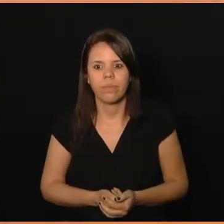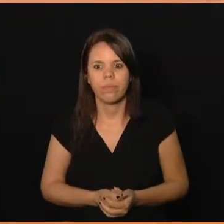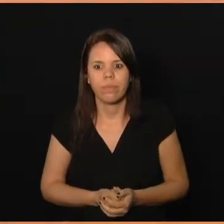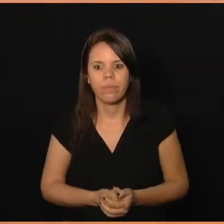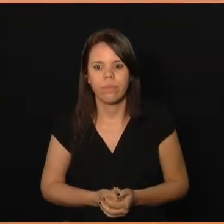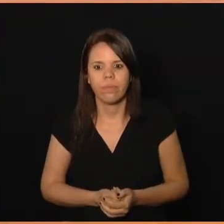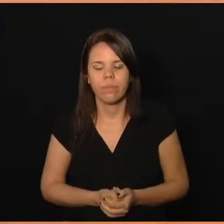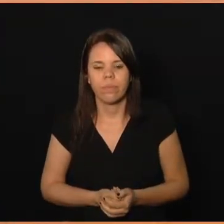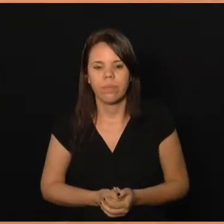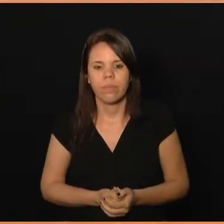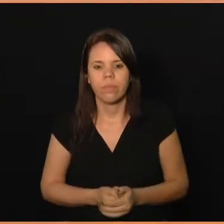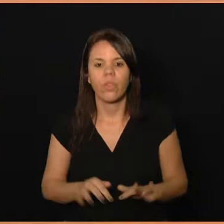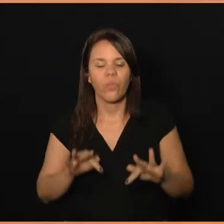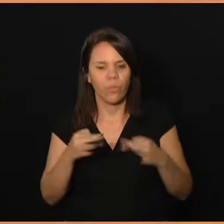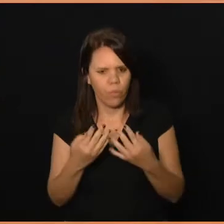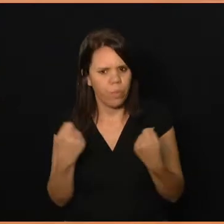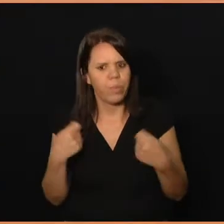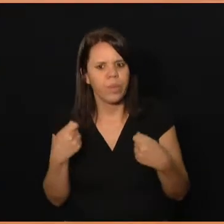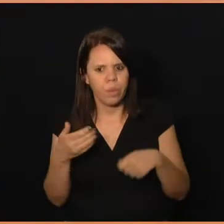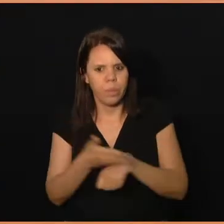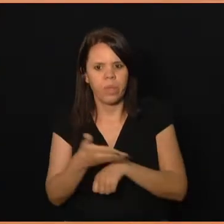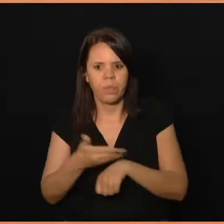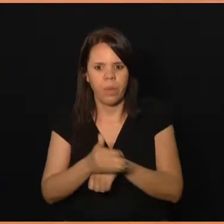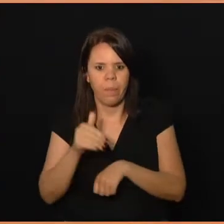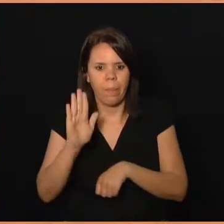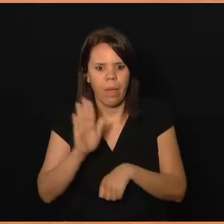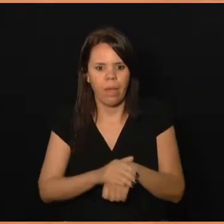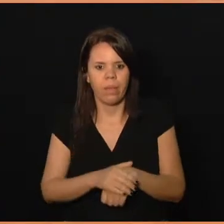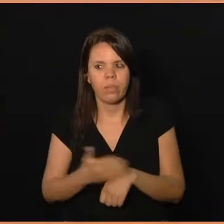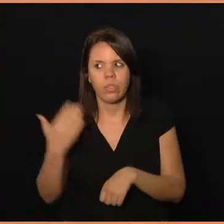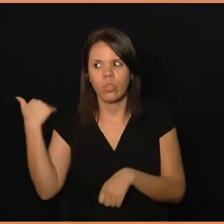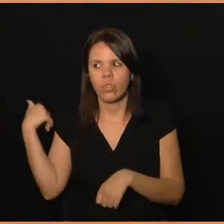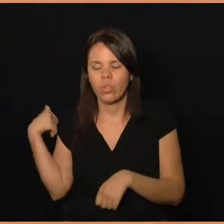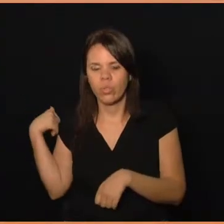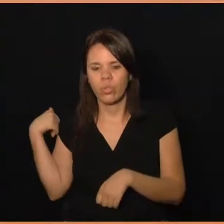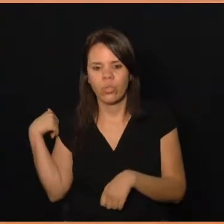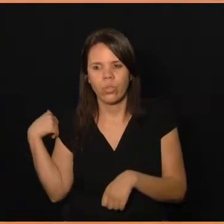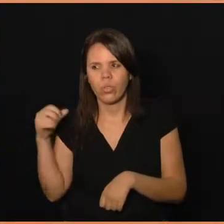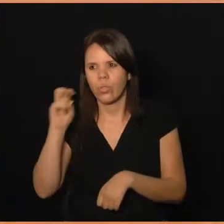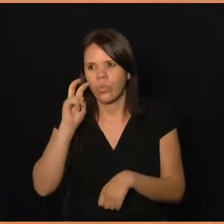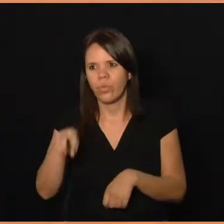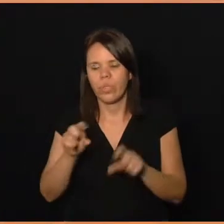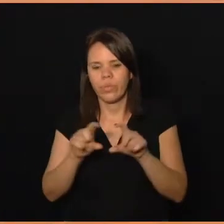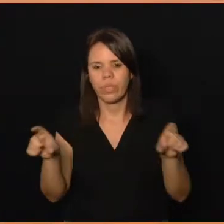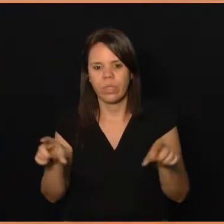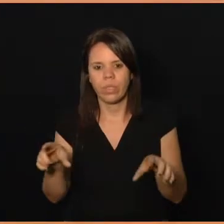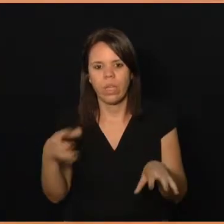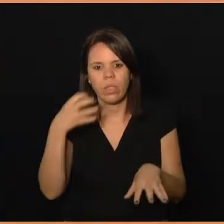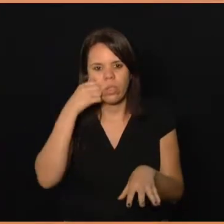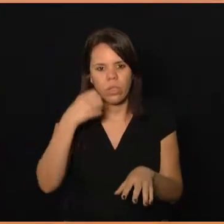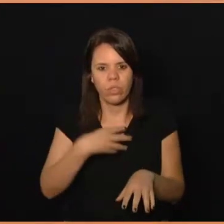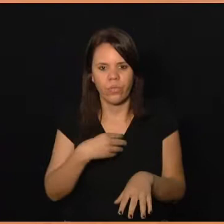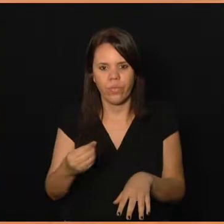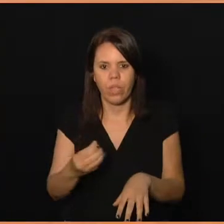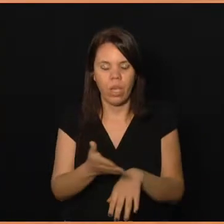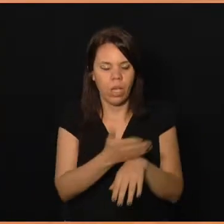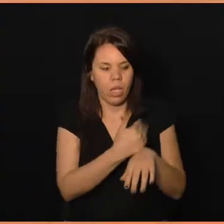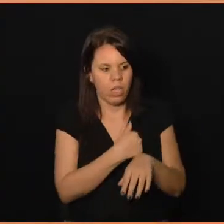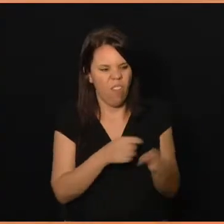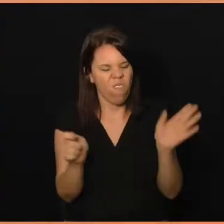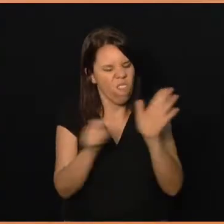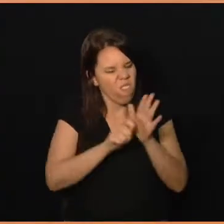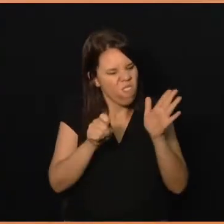dos pais, né, precisarem participar mais, porque uma vez eu ouvi a seguinte frase, né, adotem os seus filhos antes que um traficante o